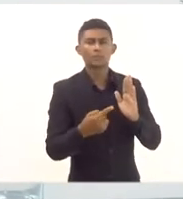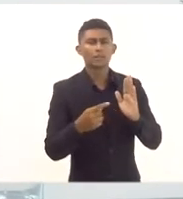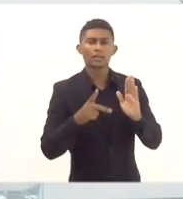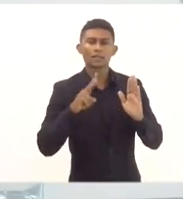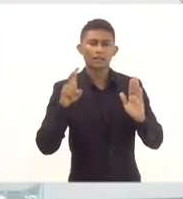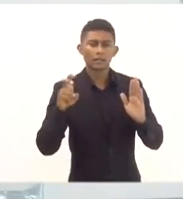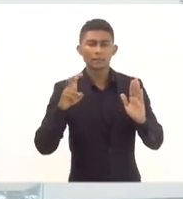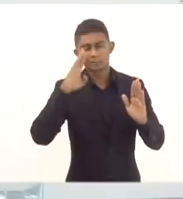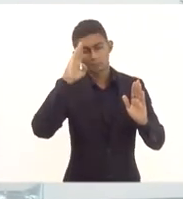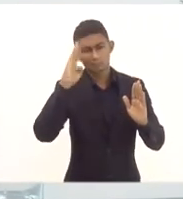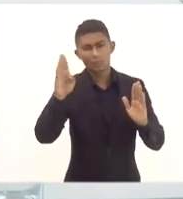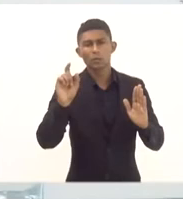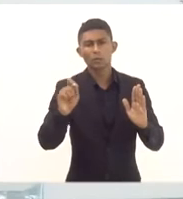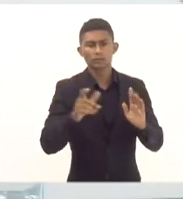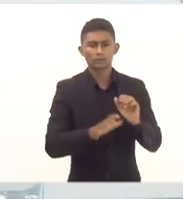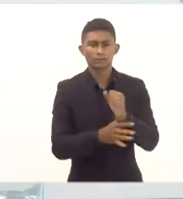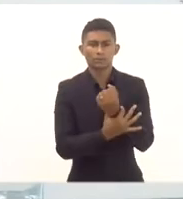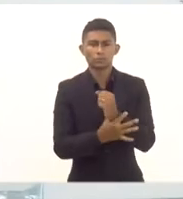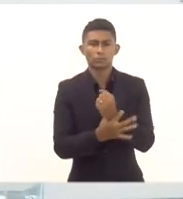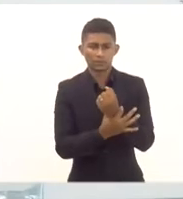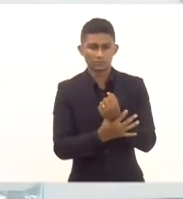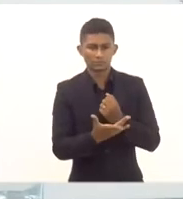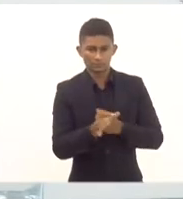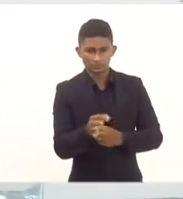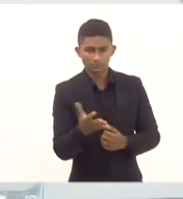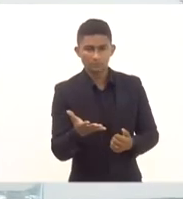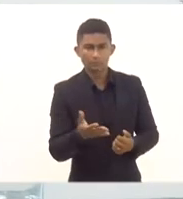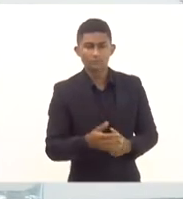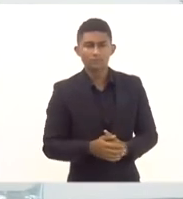pública e a gente sente falta é